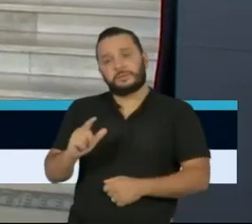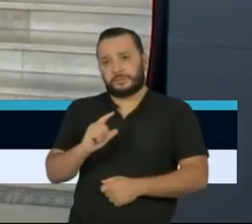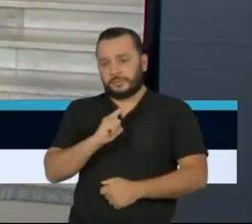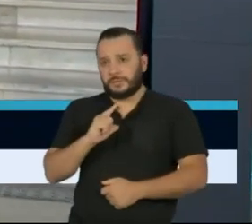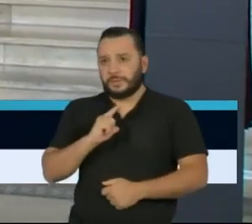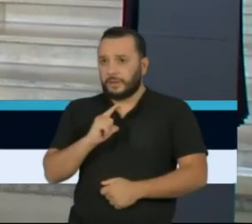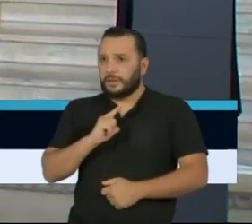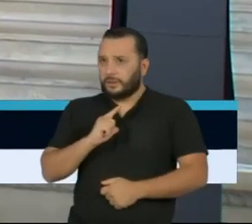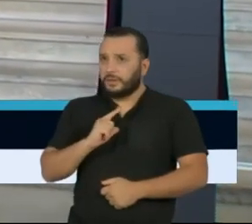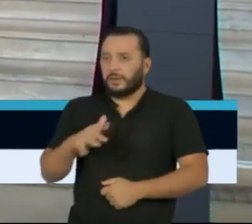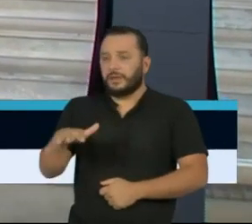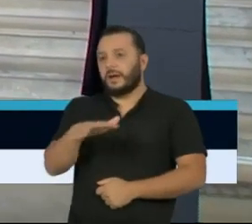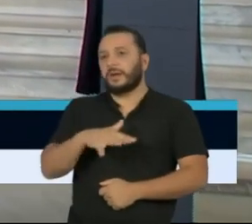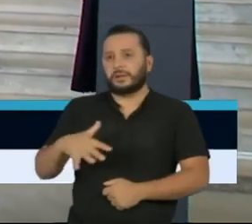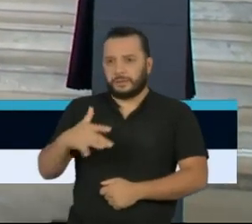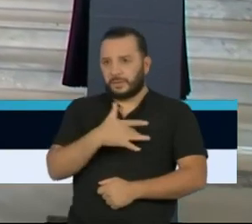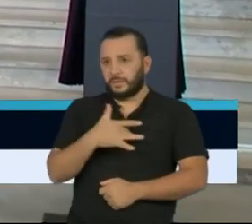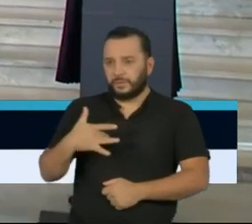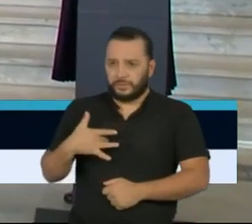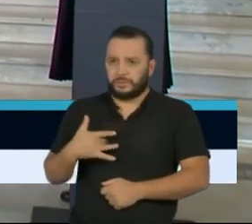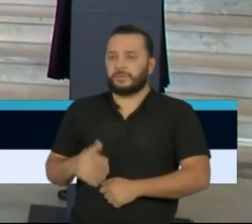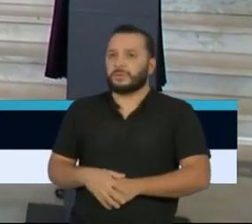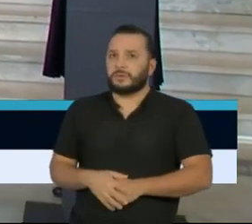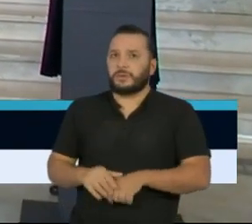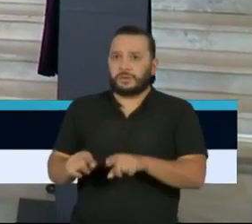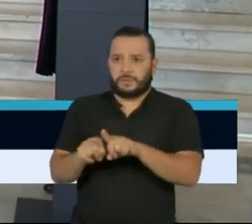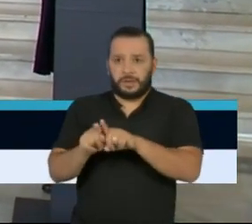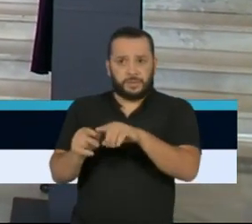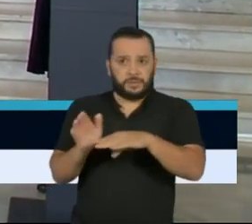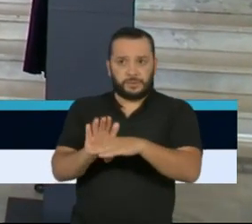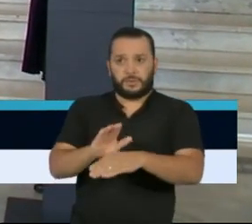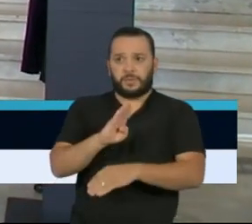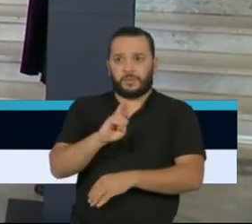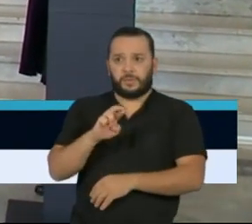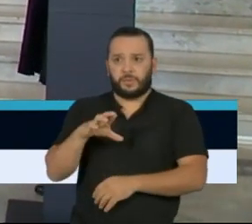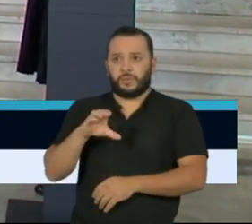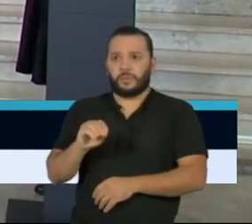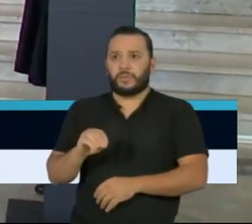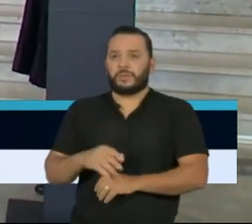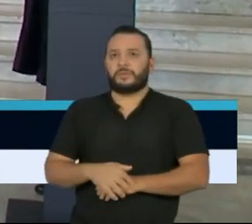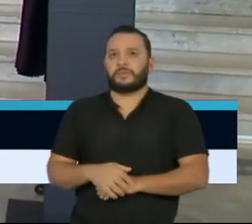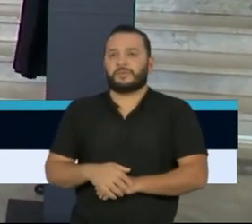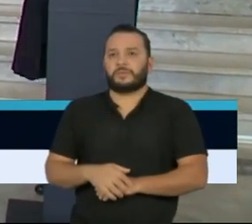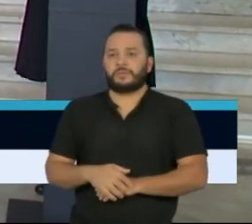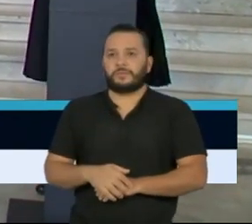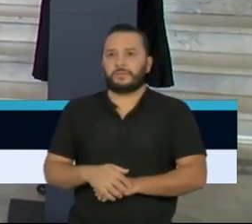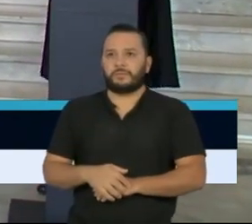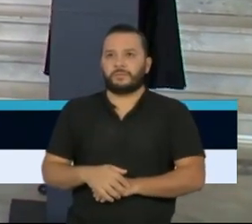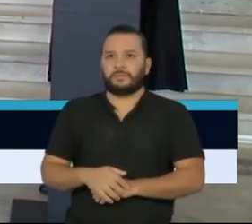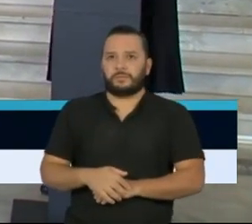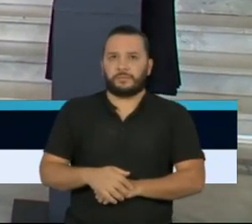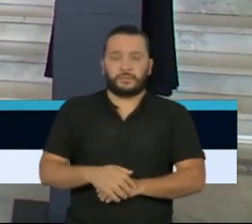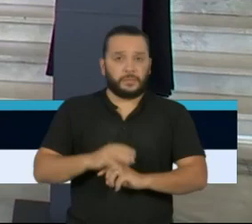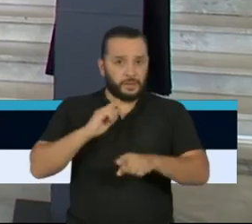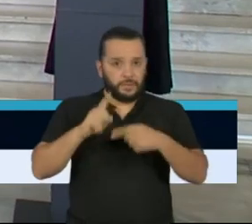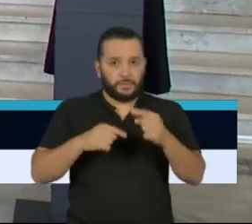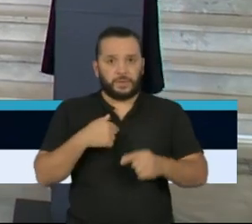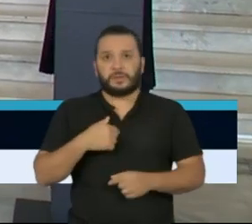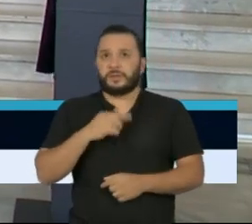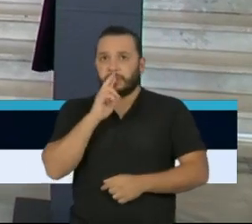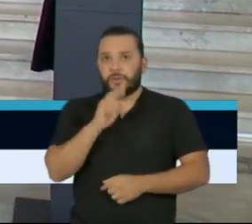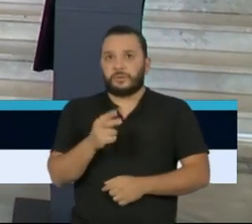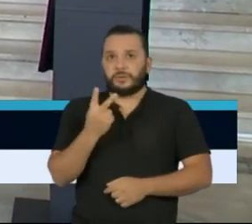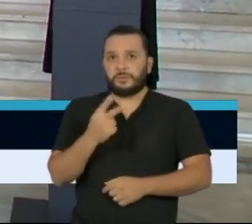da saúde, se necessário, com a cooperação do Bruno Covas também. Patrícia. Ótimo. E depois eu respondo as outras 2,